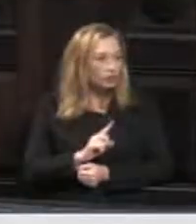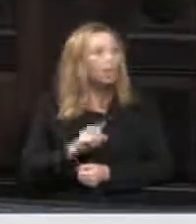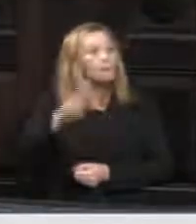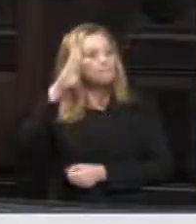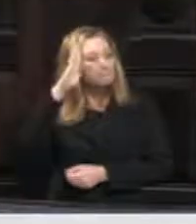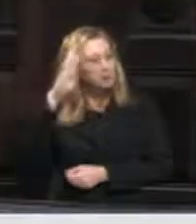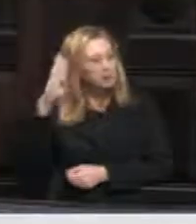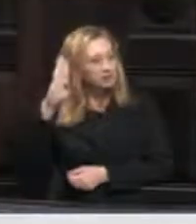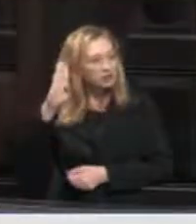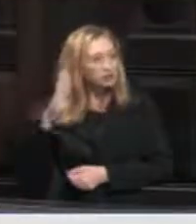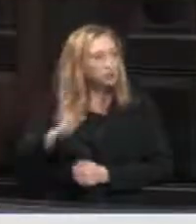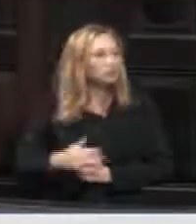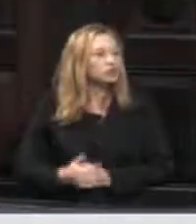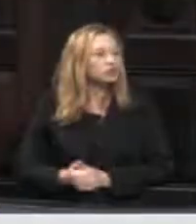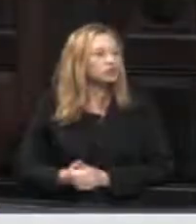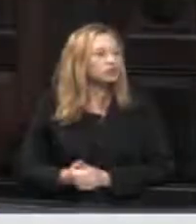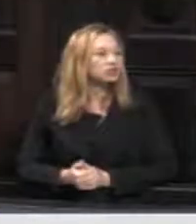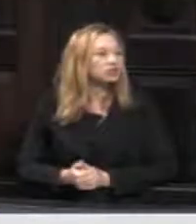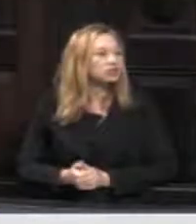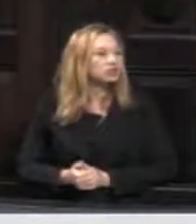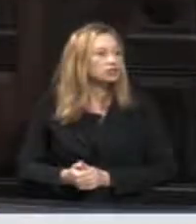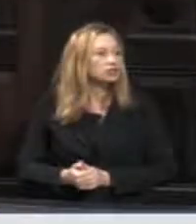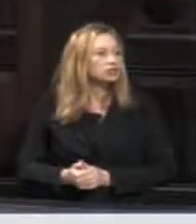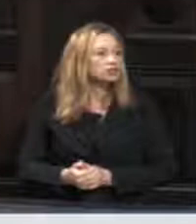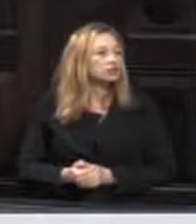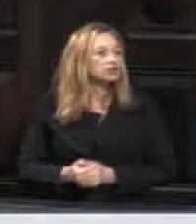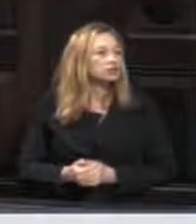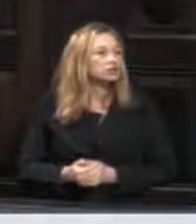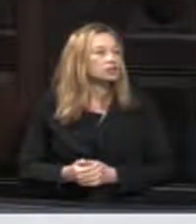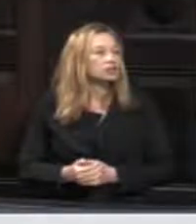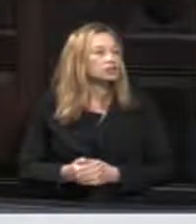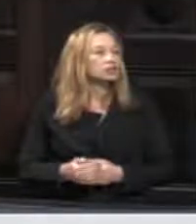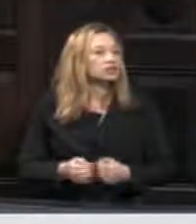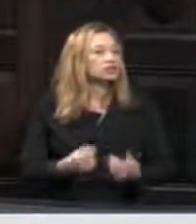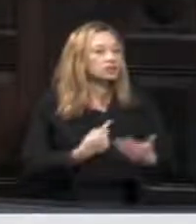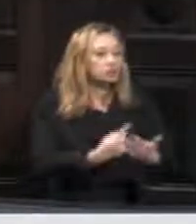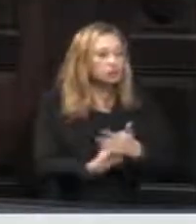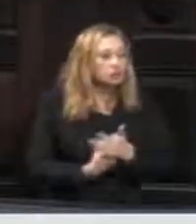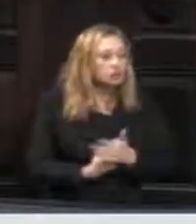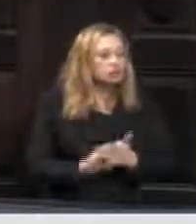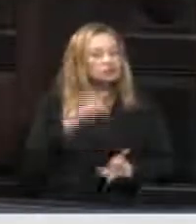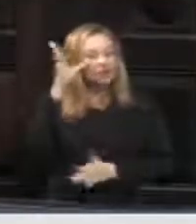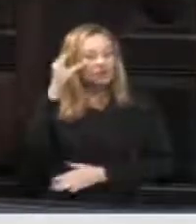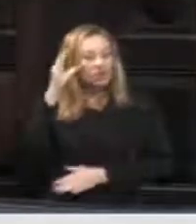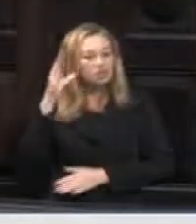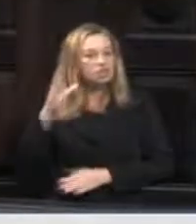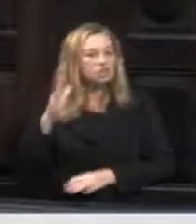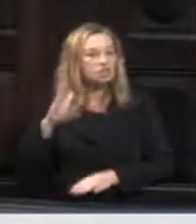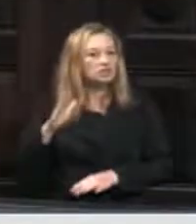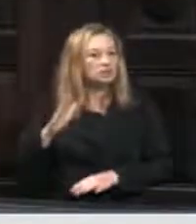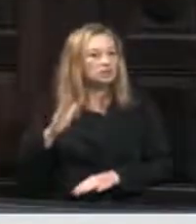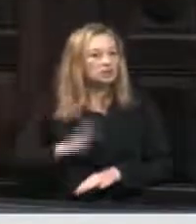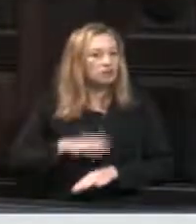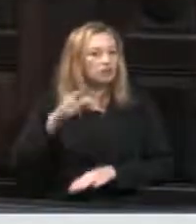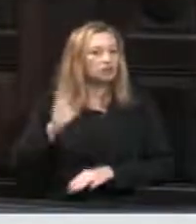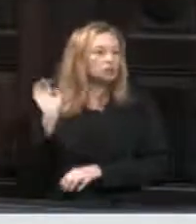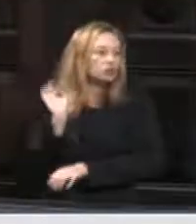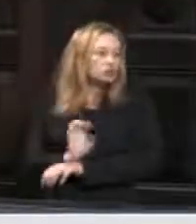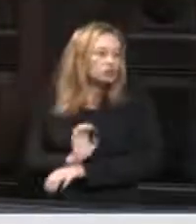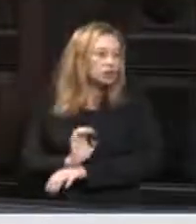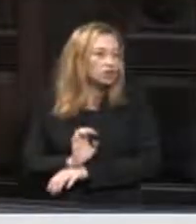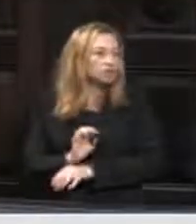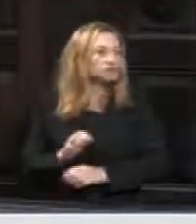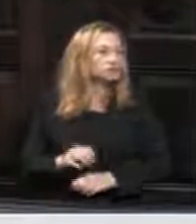principalmente na defesa dos interesses maiores do Estado e quando se tratava de